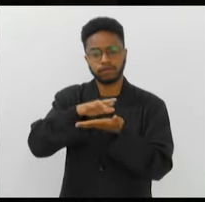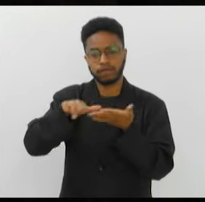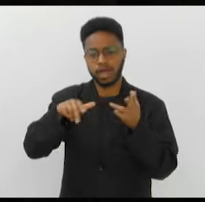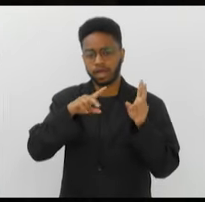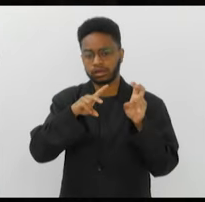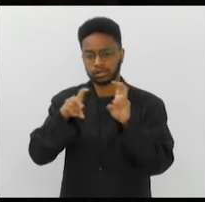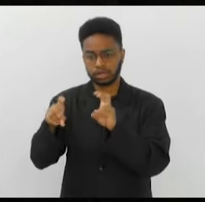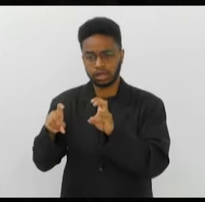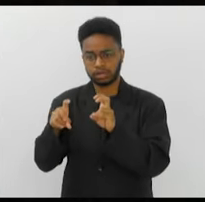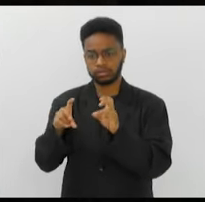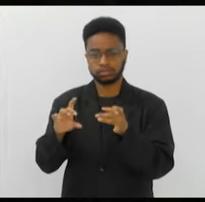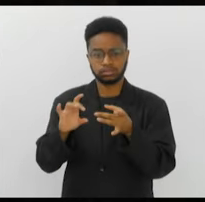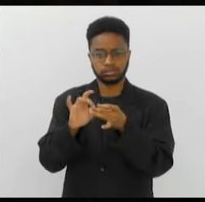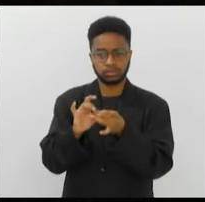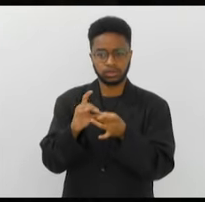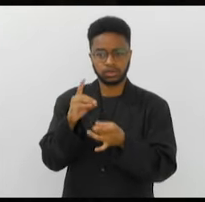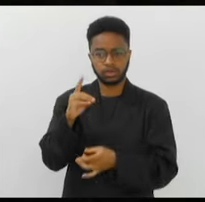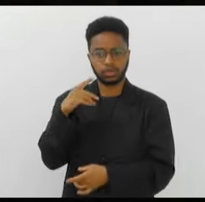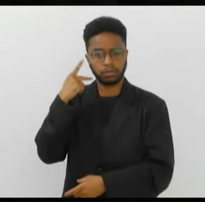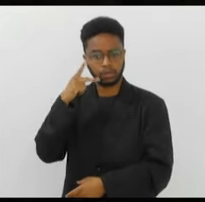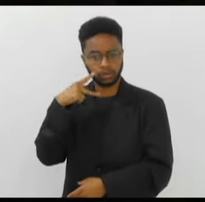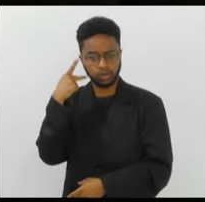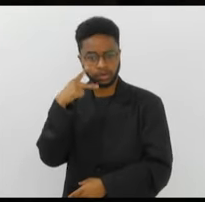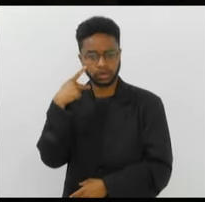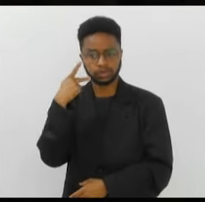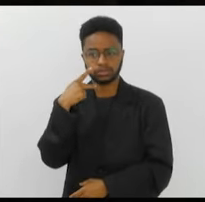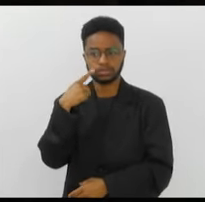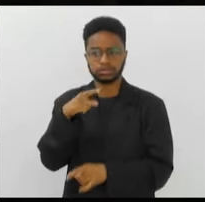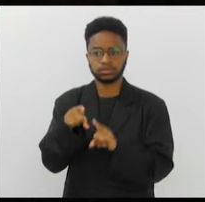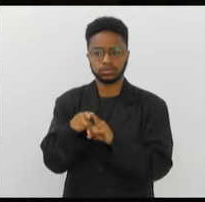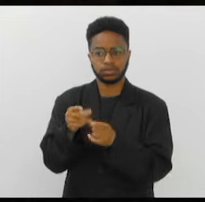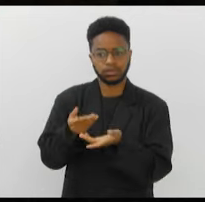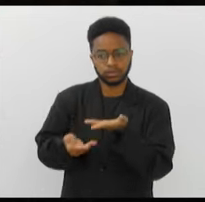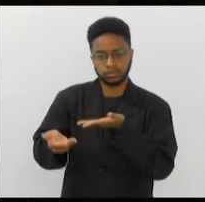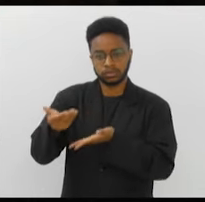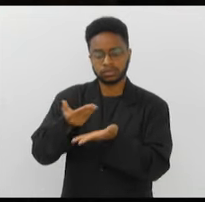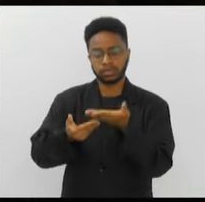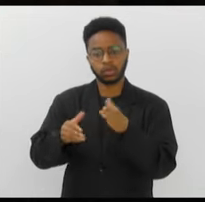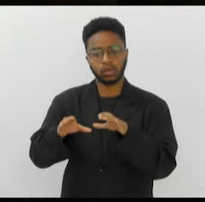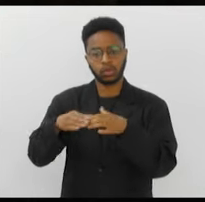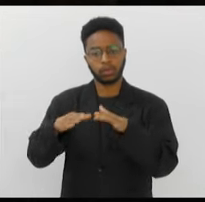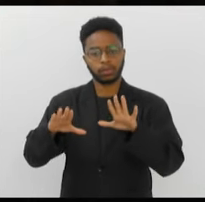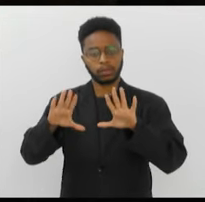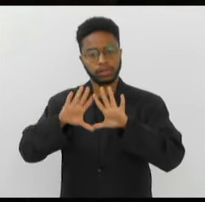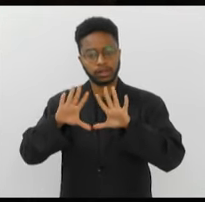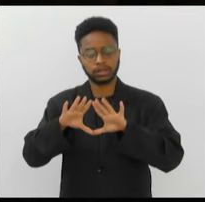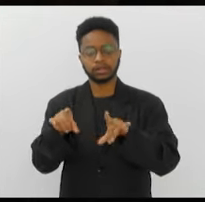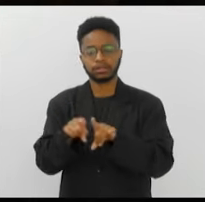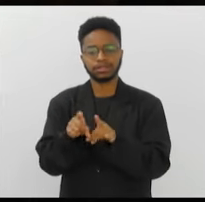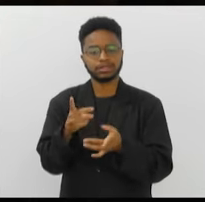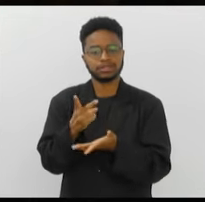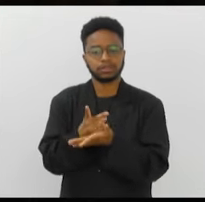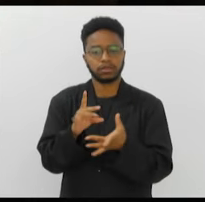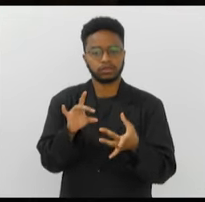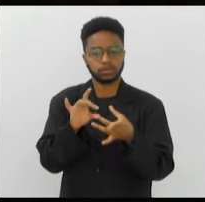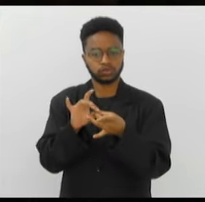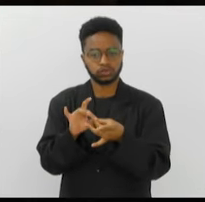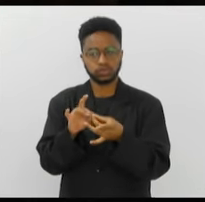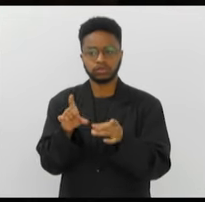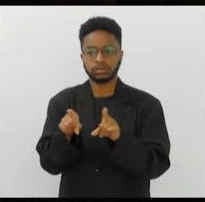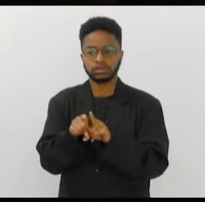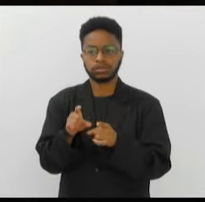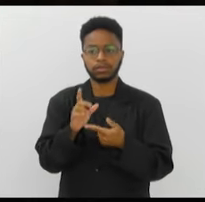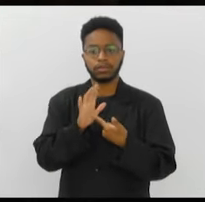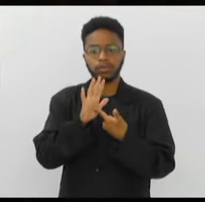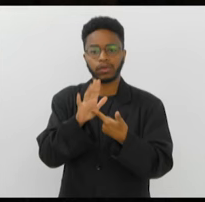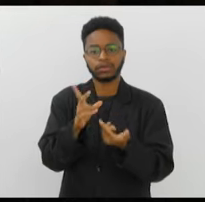envolvem parlamentares, que envolvem interação com a milícia, sempre passa por ele, sempre vem à tona